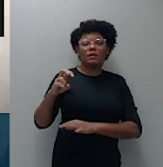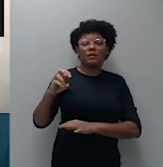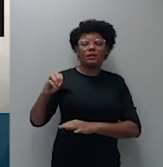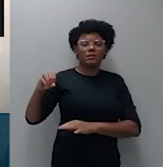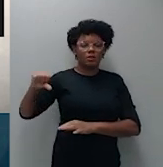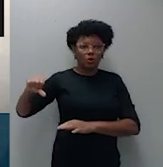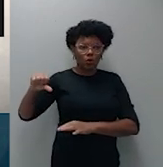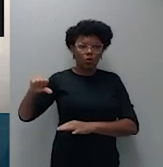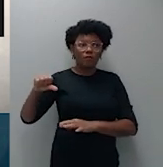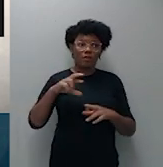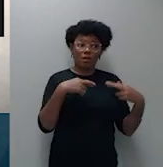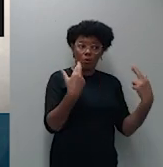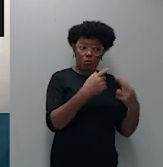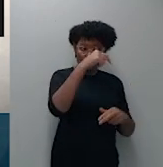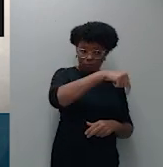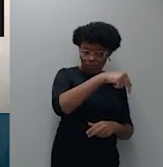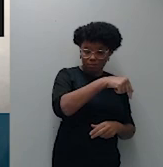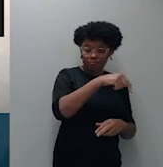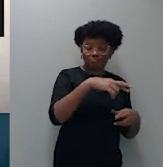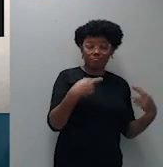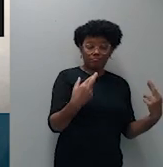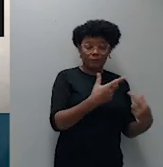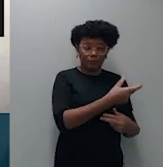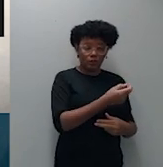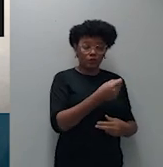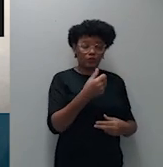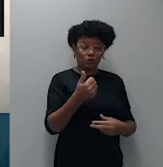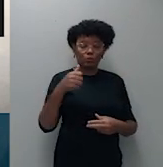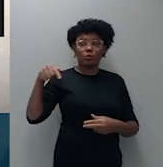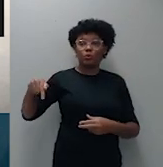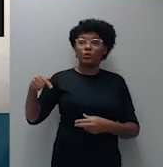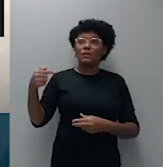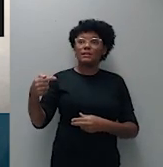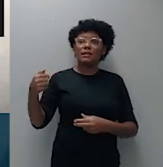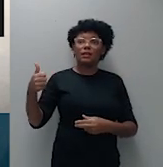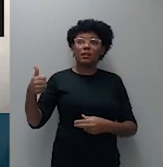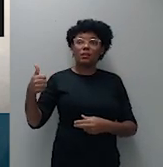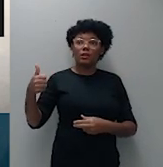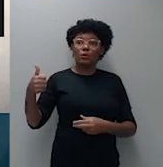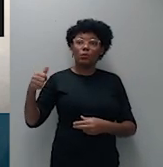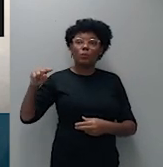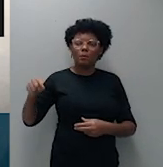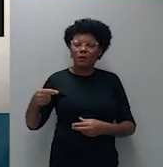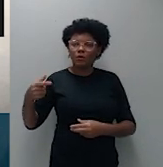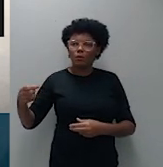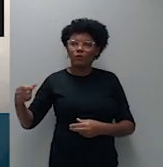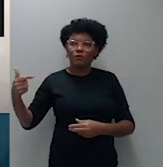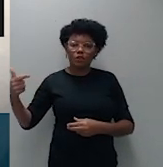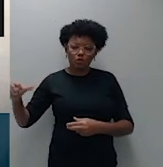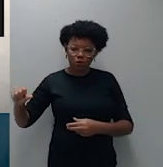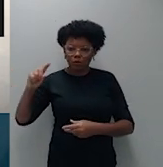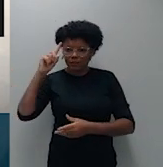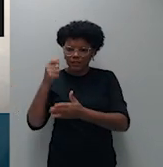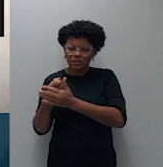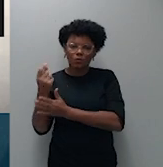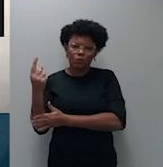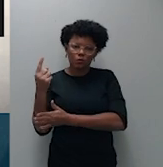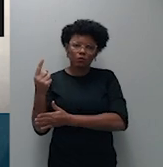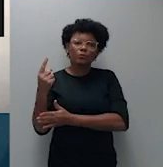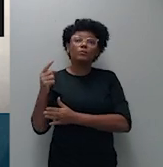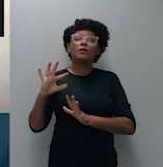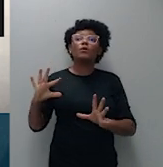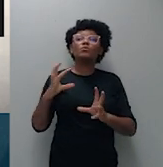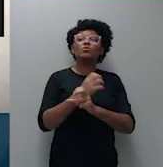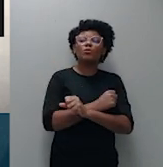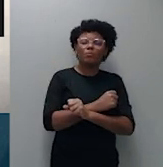16509 julgado em sessão da 71 1029 monocráticos